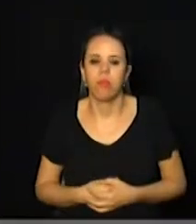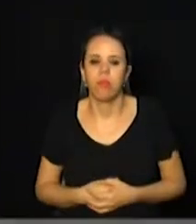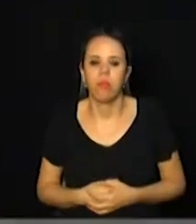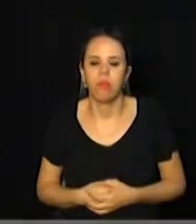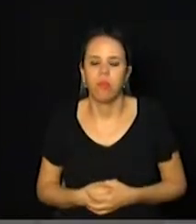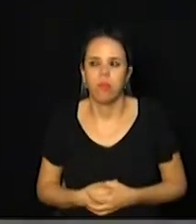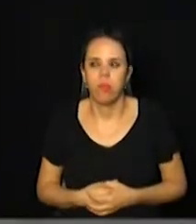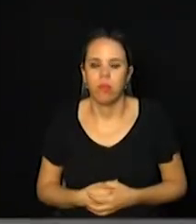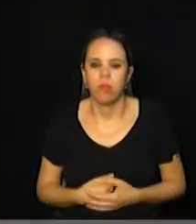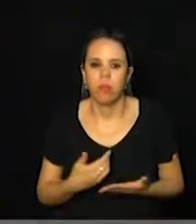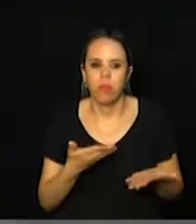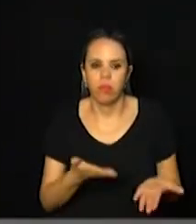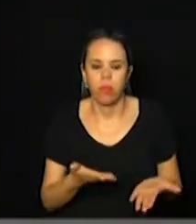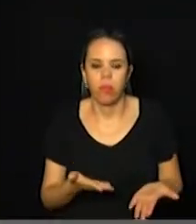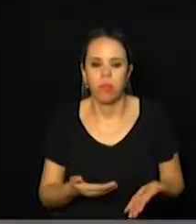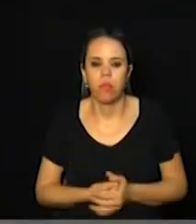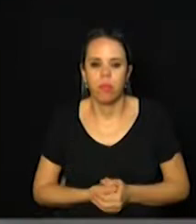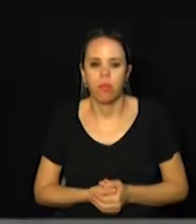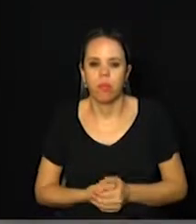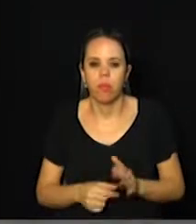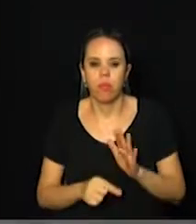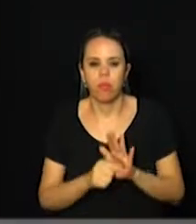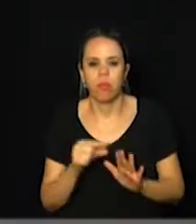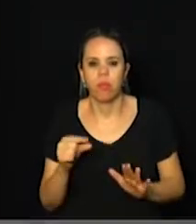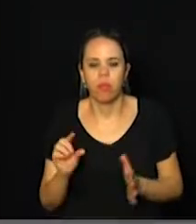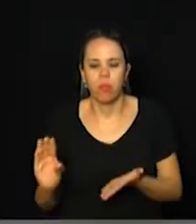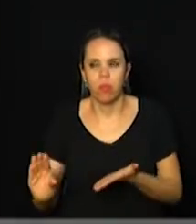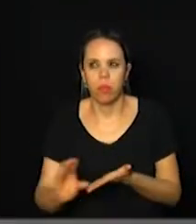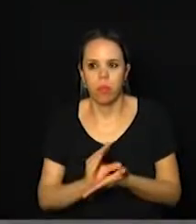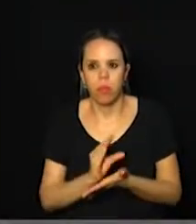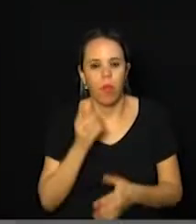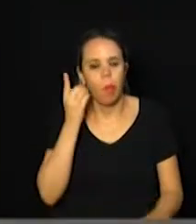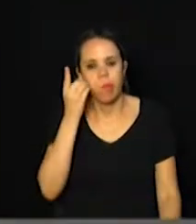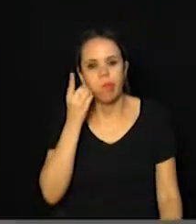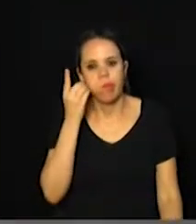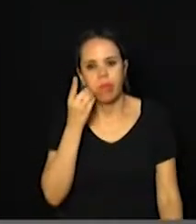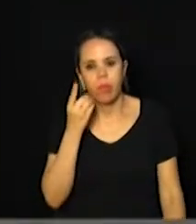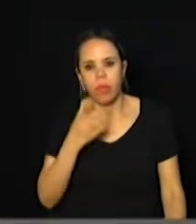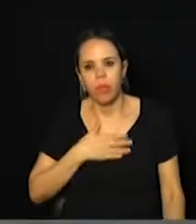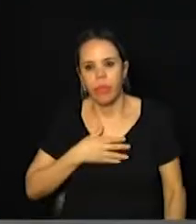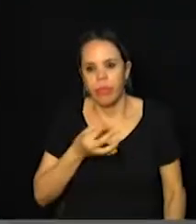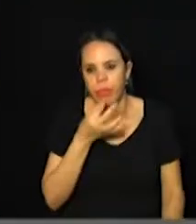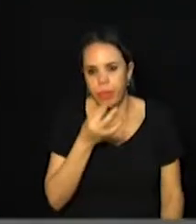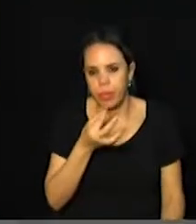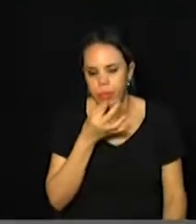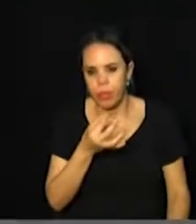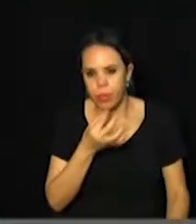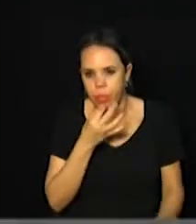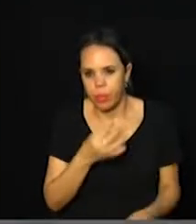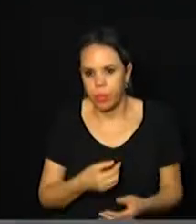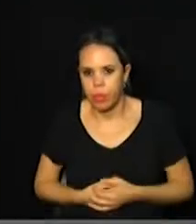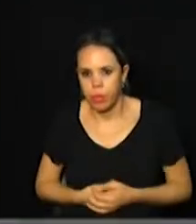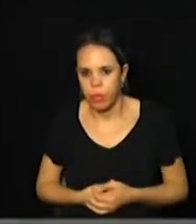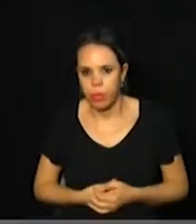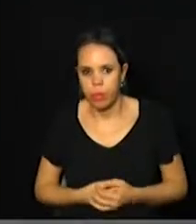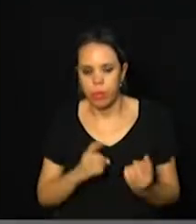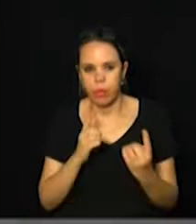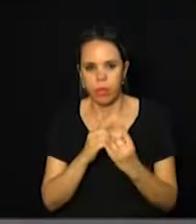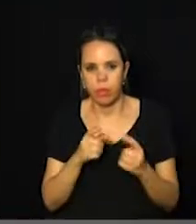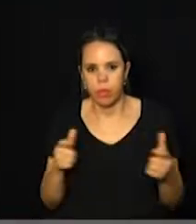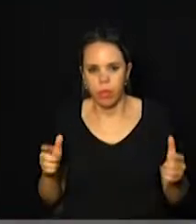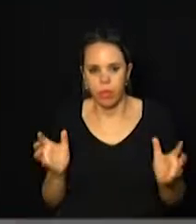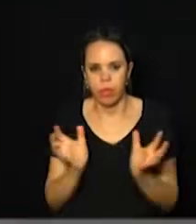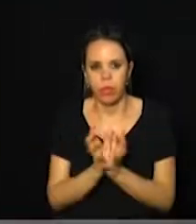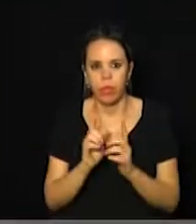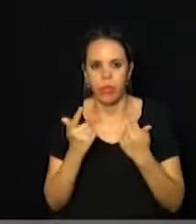a essa medida Essa é a emenda do deputado Kim kataguiri que ao meu ver ele está à serviço dos grandes